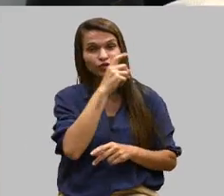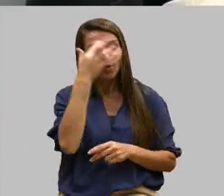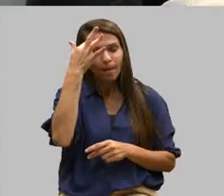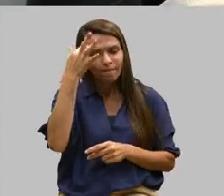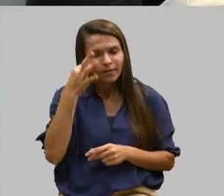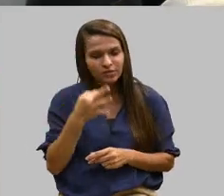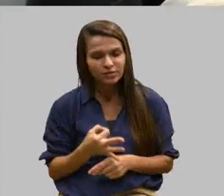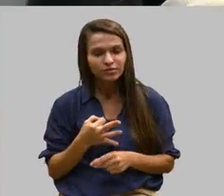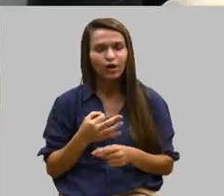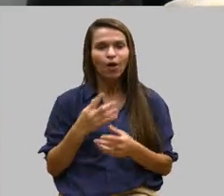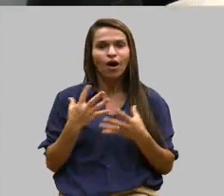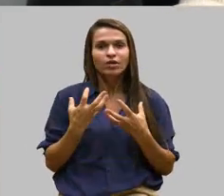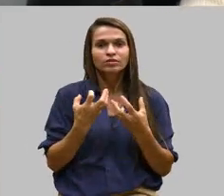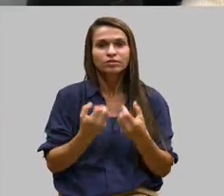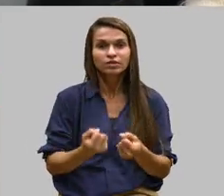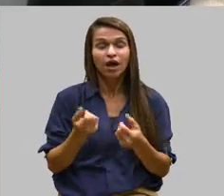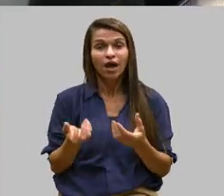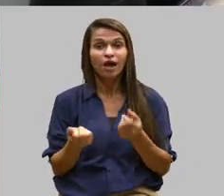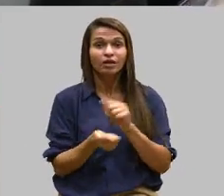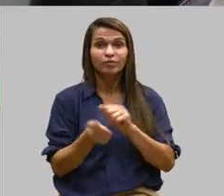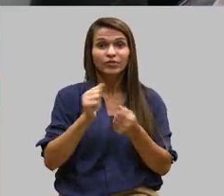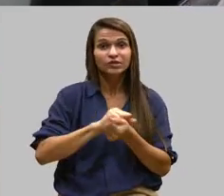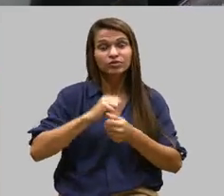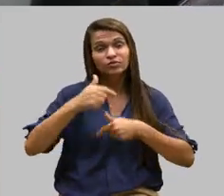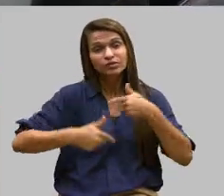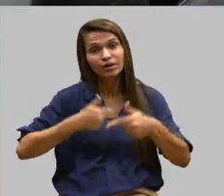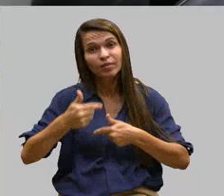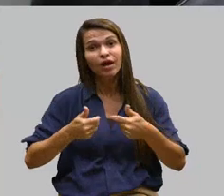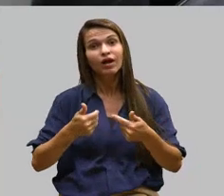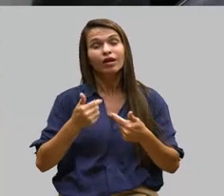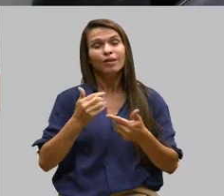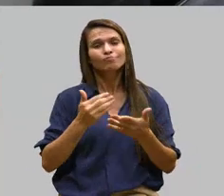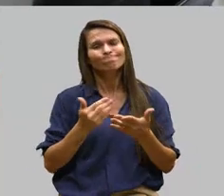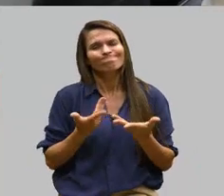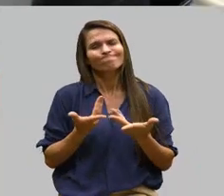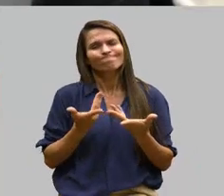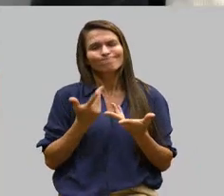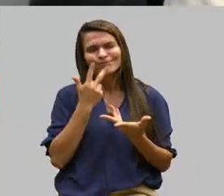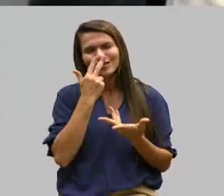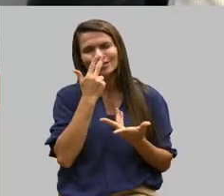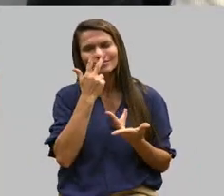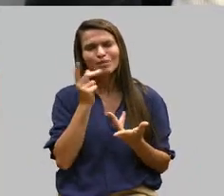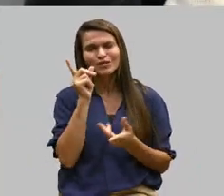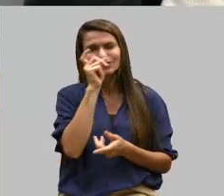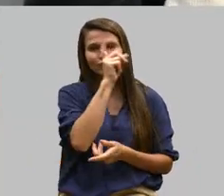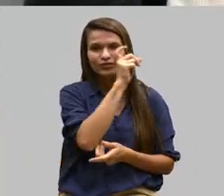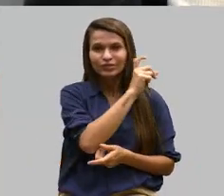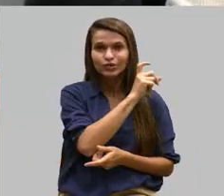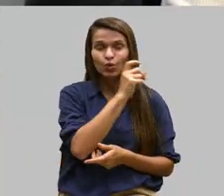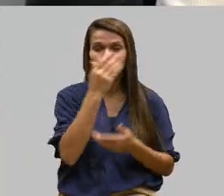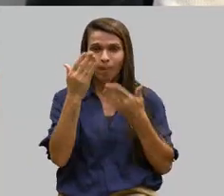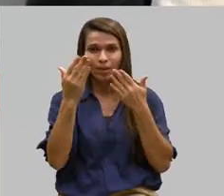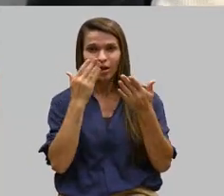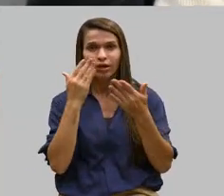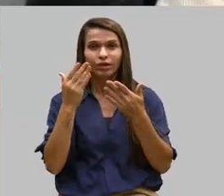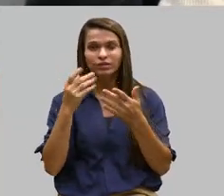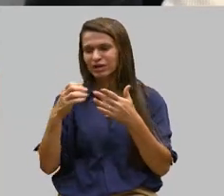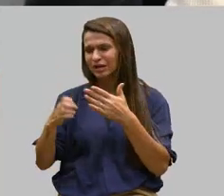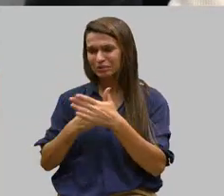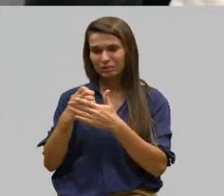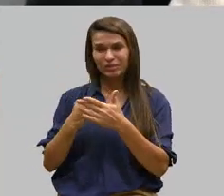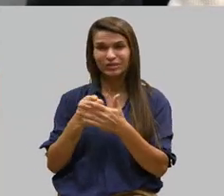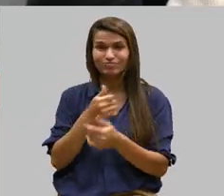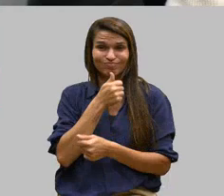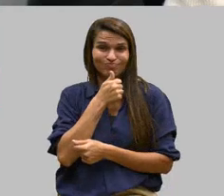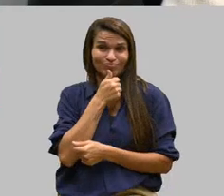aceitação e adaptação trabalho são muito maiores e mais longas do que o outro que as empresas não estão preparados